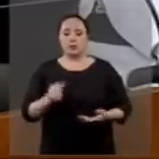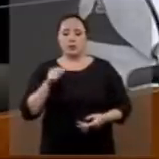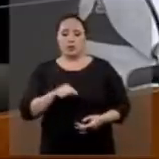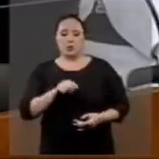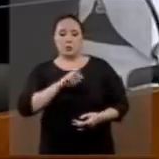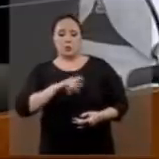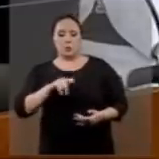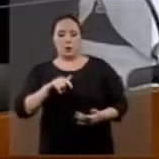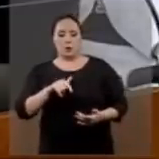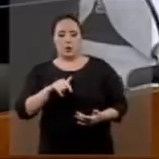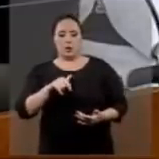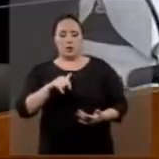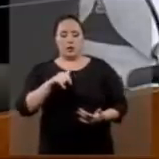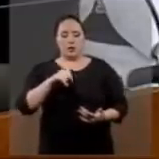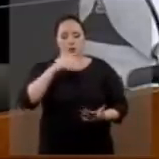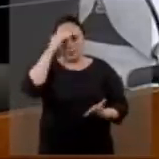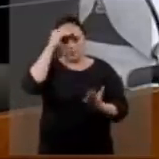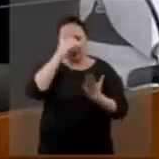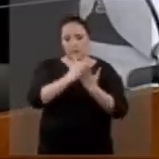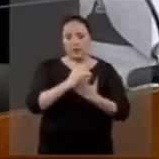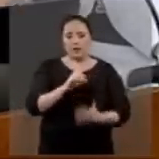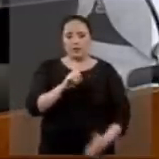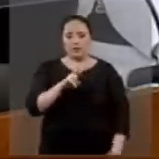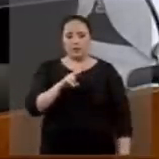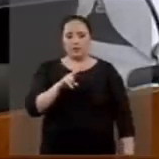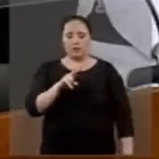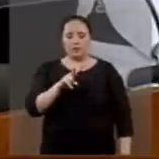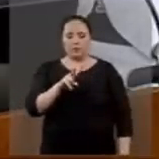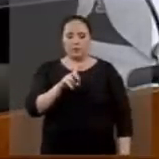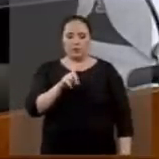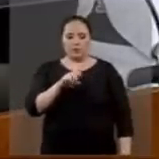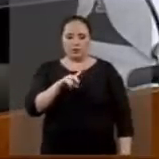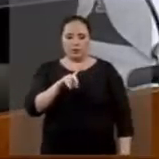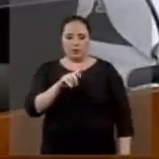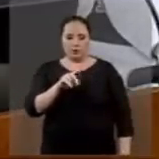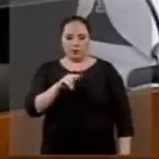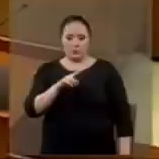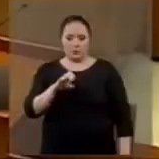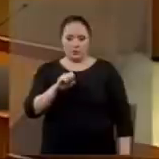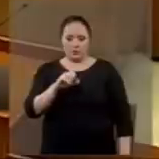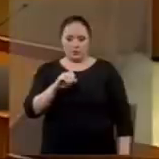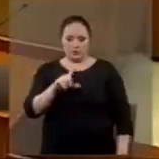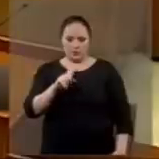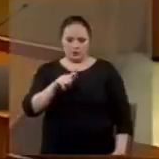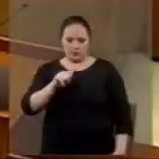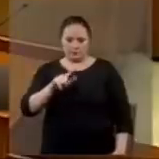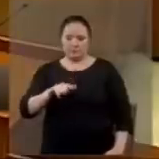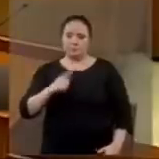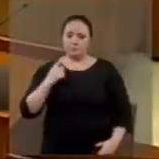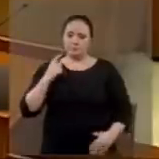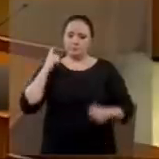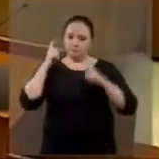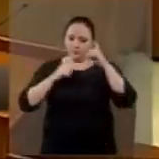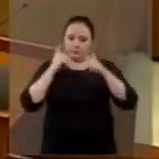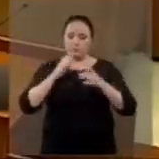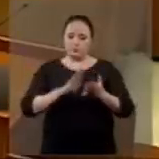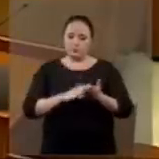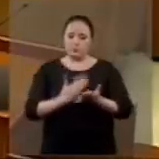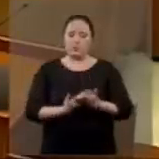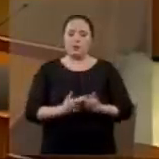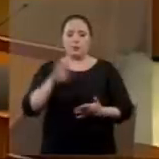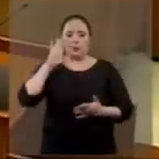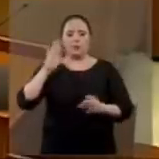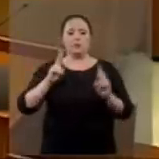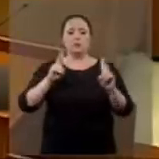não é respeitar o devido processo legal. Eu acho que essa é uma preocupação de interpretação, ainda mais na